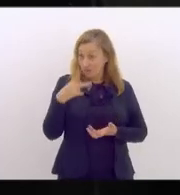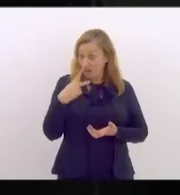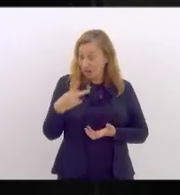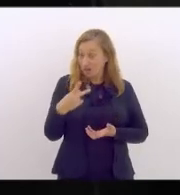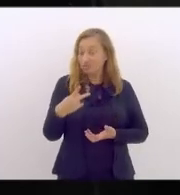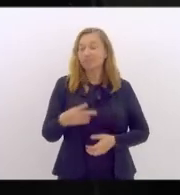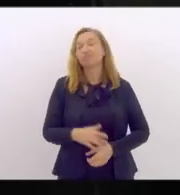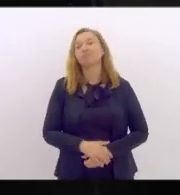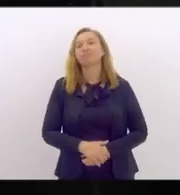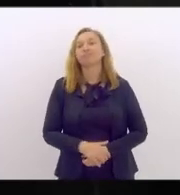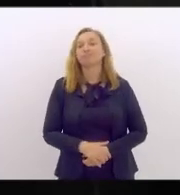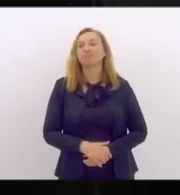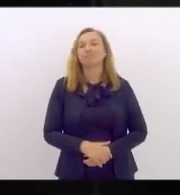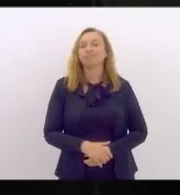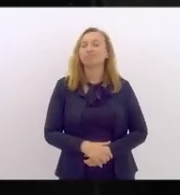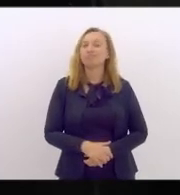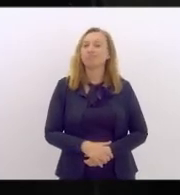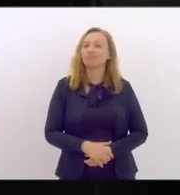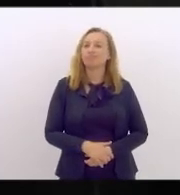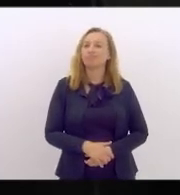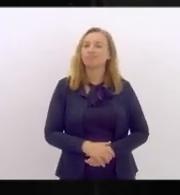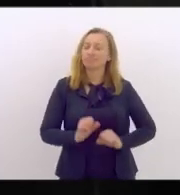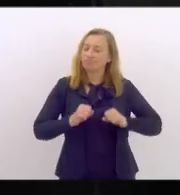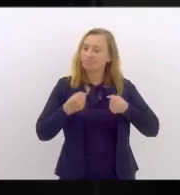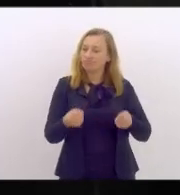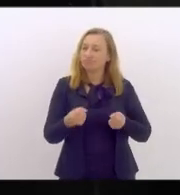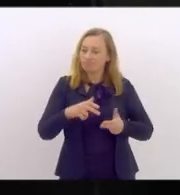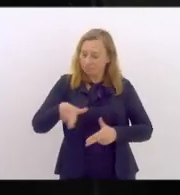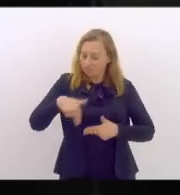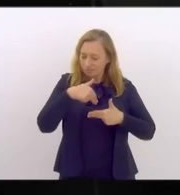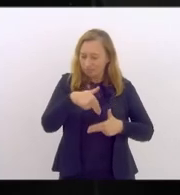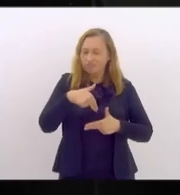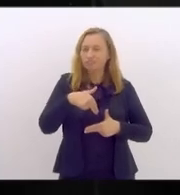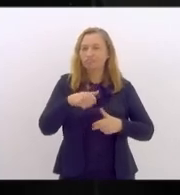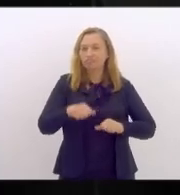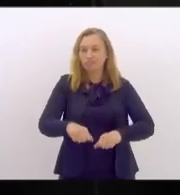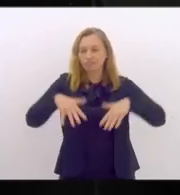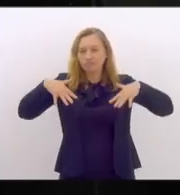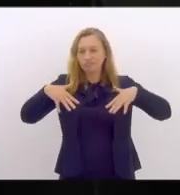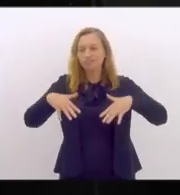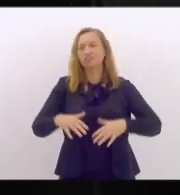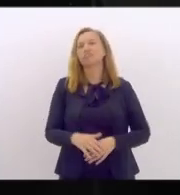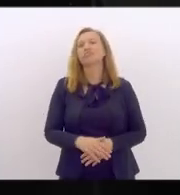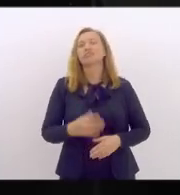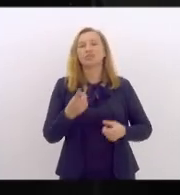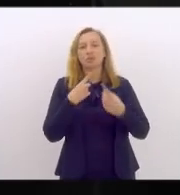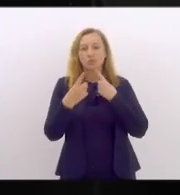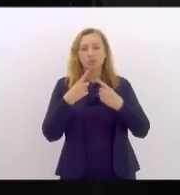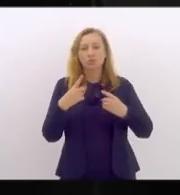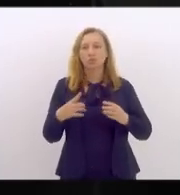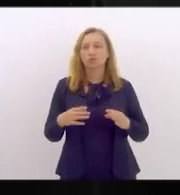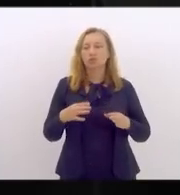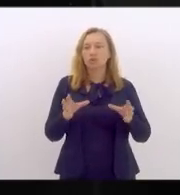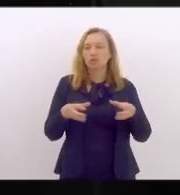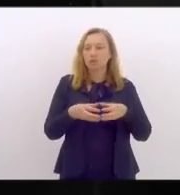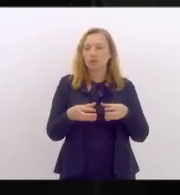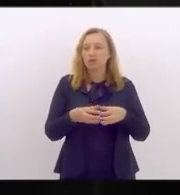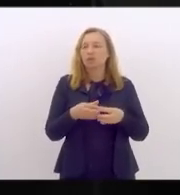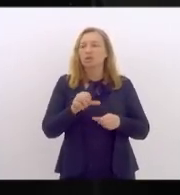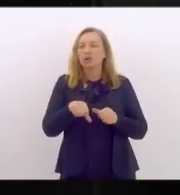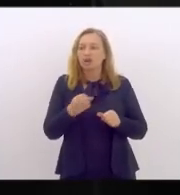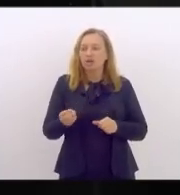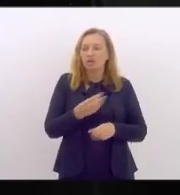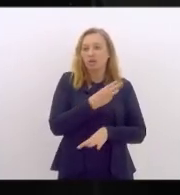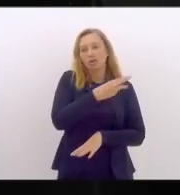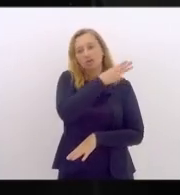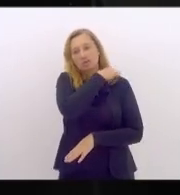minha posição reiteradamente defendida nesta tribuna em plenário o microfone de aparte dos debates em comissões a reforma do ensino médio